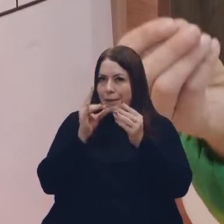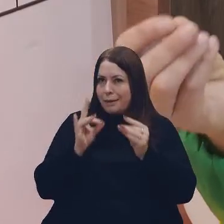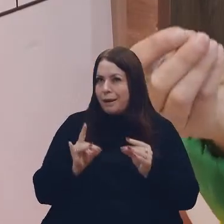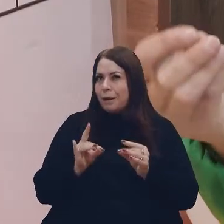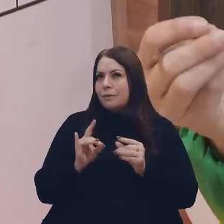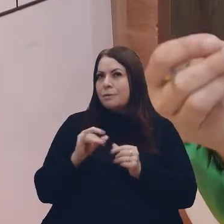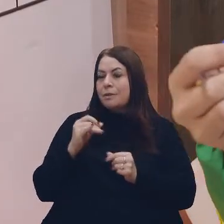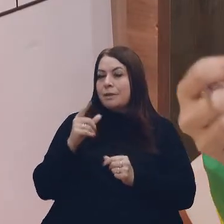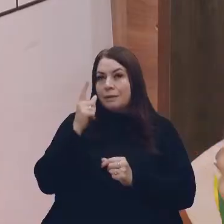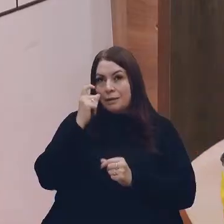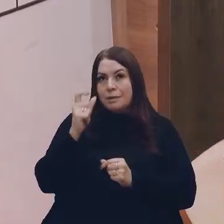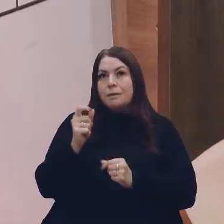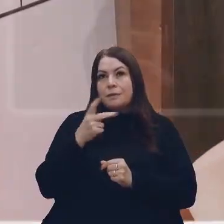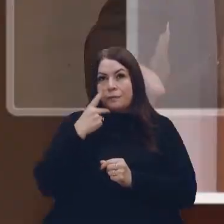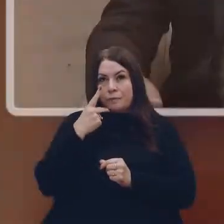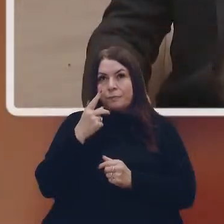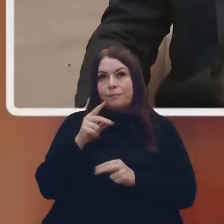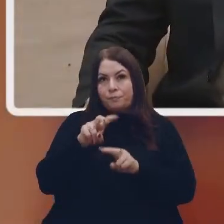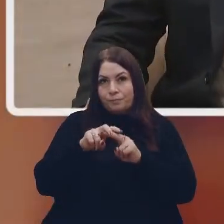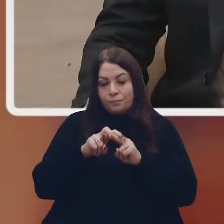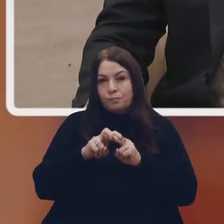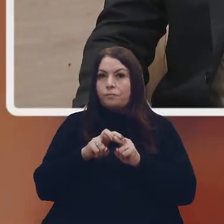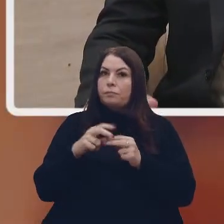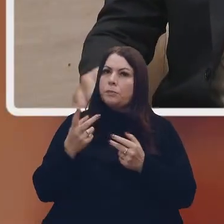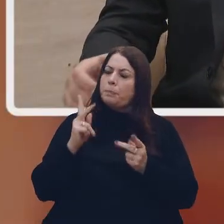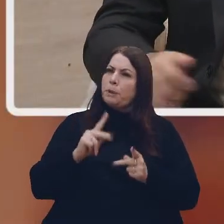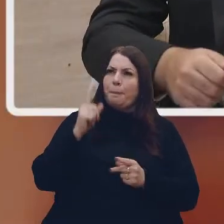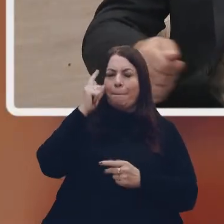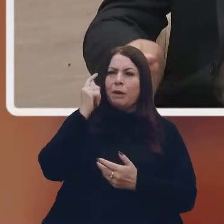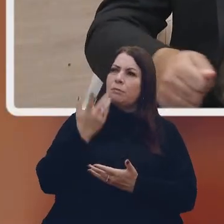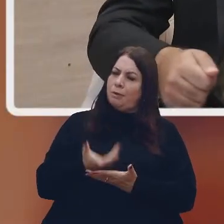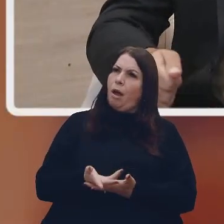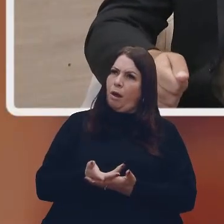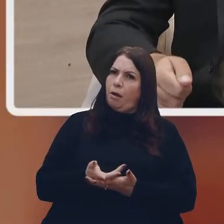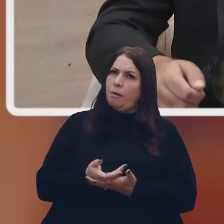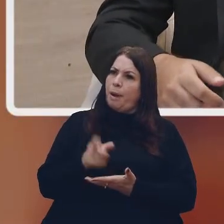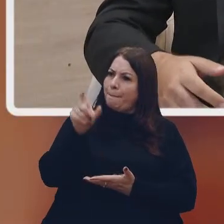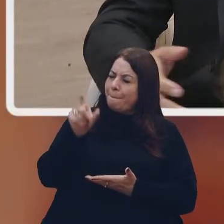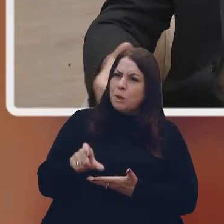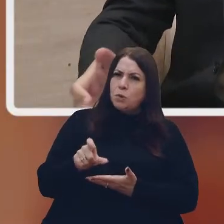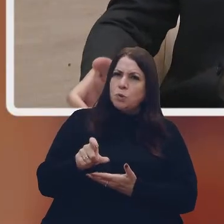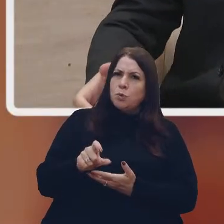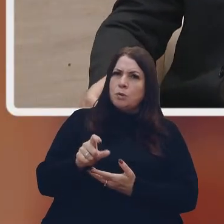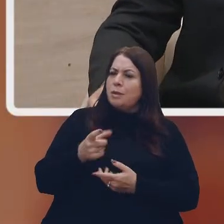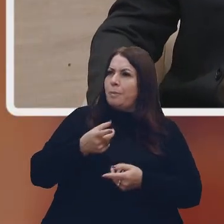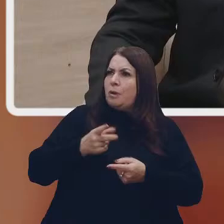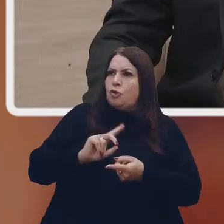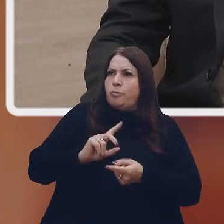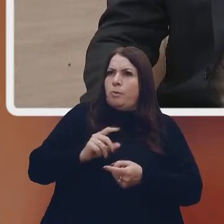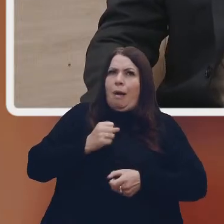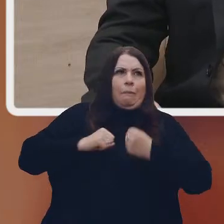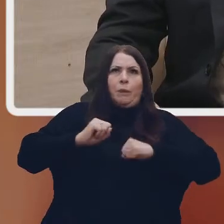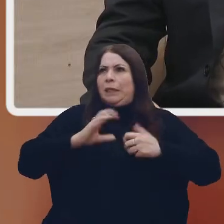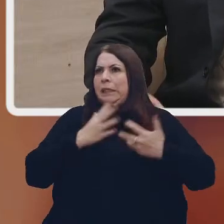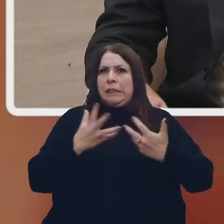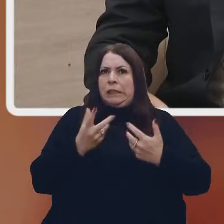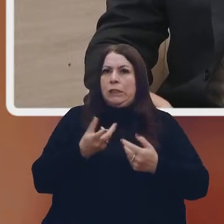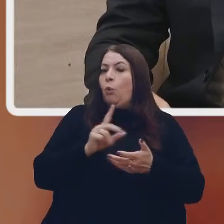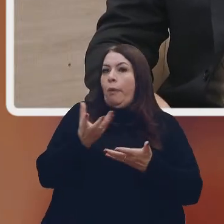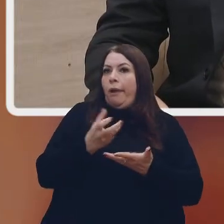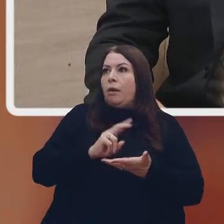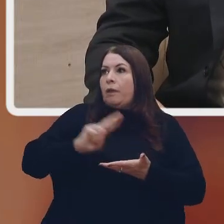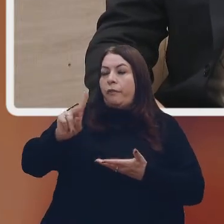acho que é interessante falar sobre isso. É por né? isso, porque as pessoas pensam o seguinte, tá, mas o sujeito lá está numa crise e não quer que interne. Tá?